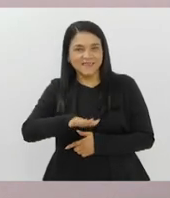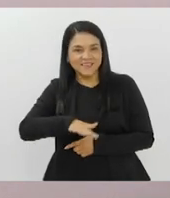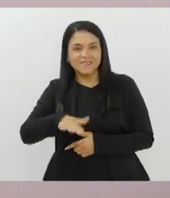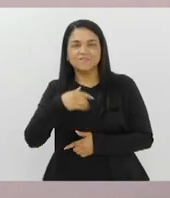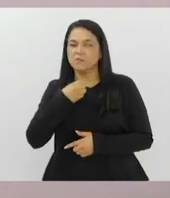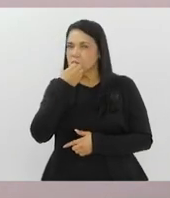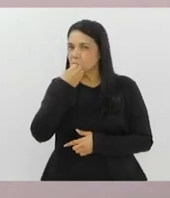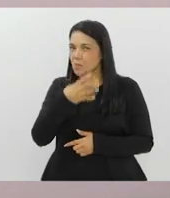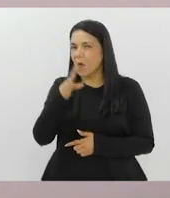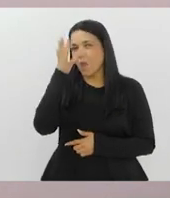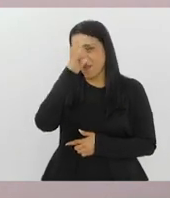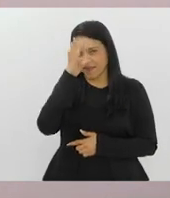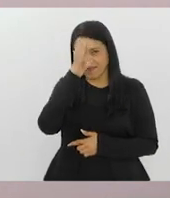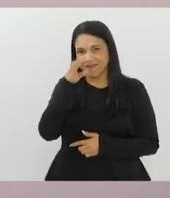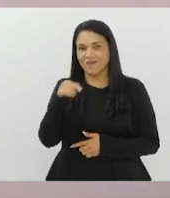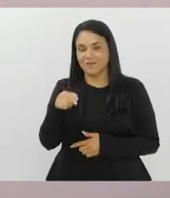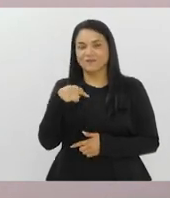legal.